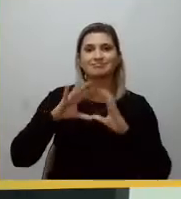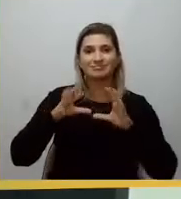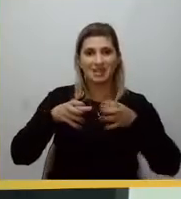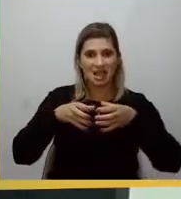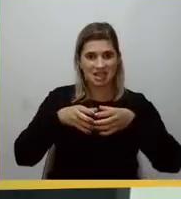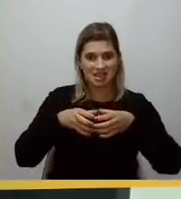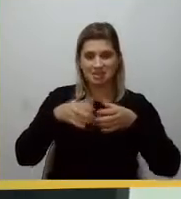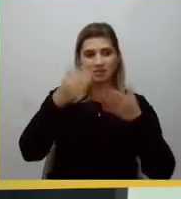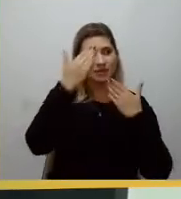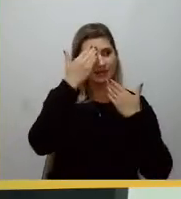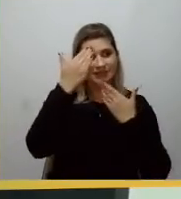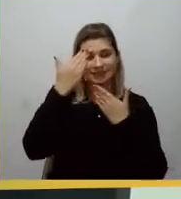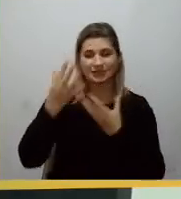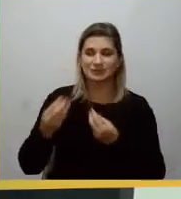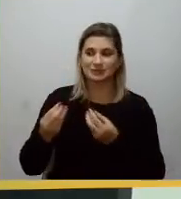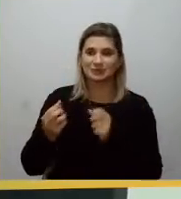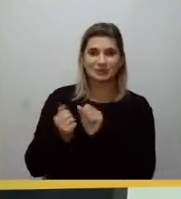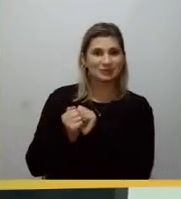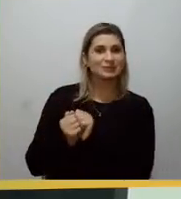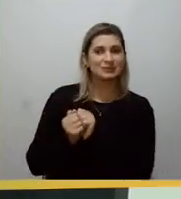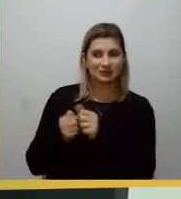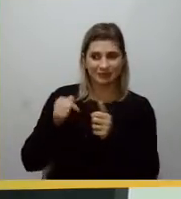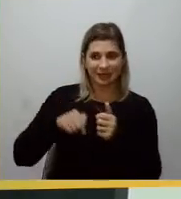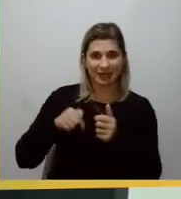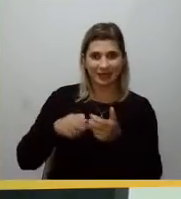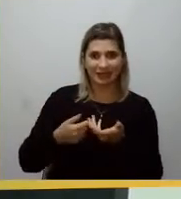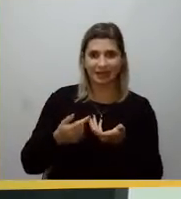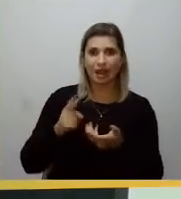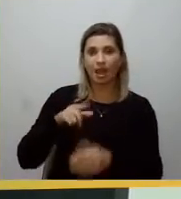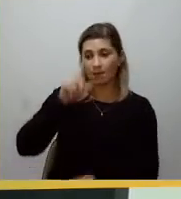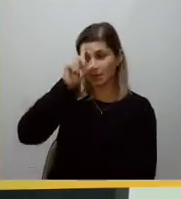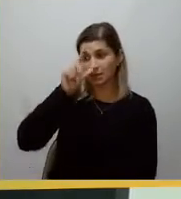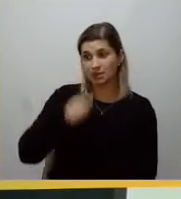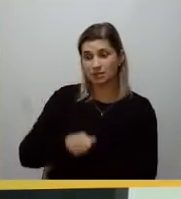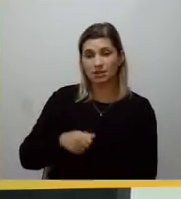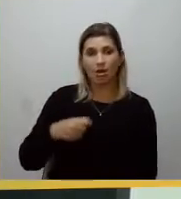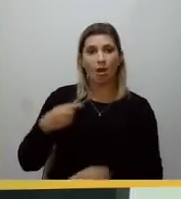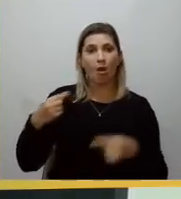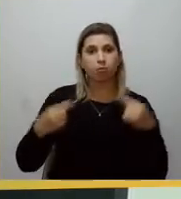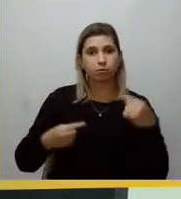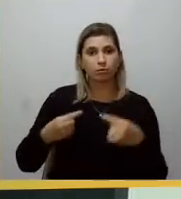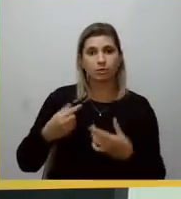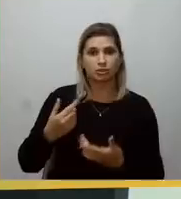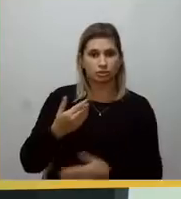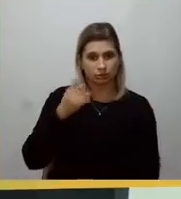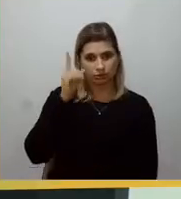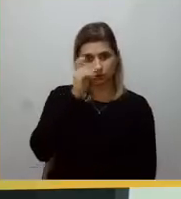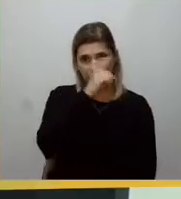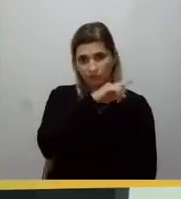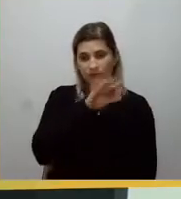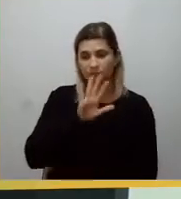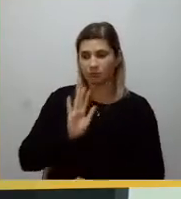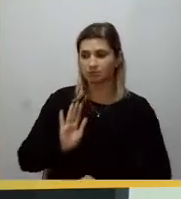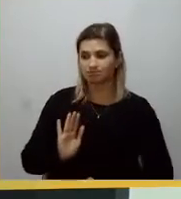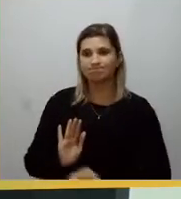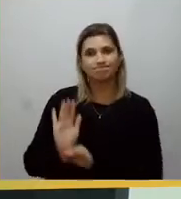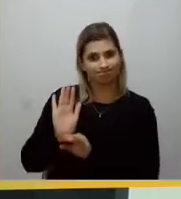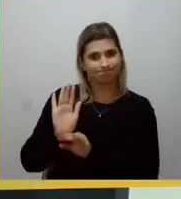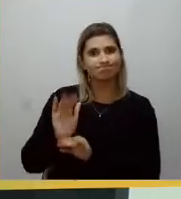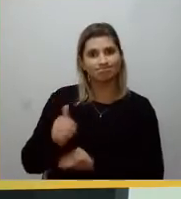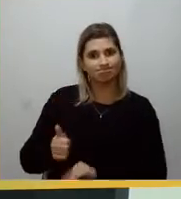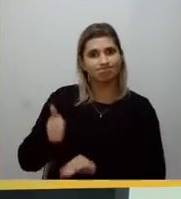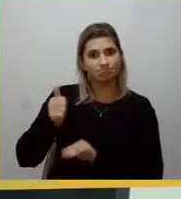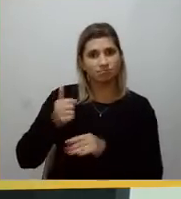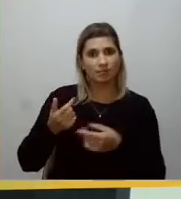muitos que estão aqui, compartilharam. Esta foi uma decisão política difícil, mas ela trouxe benefício. A questão do